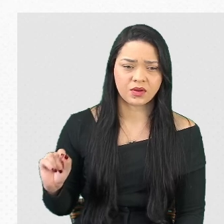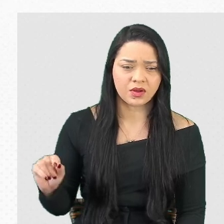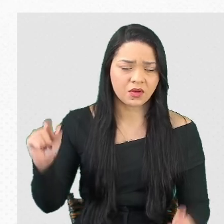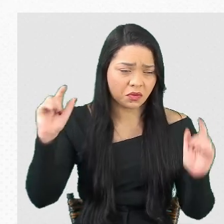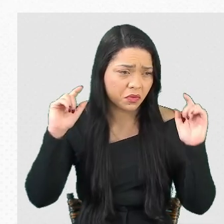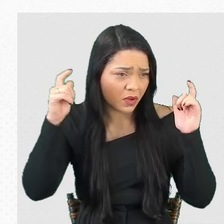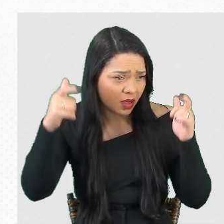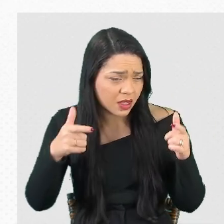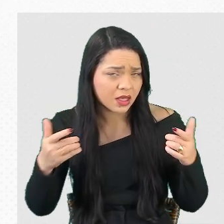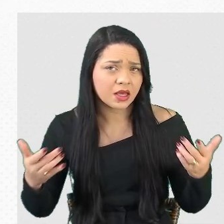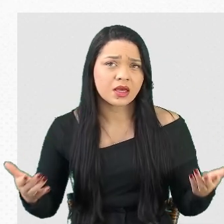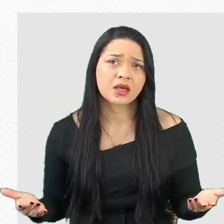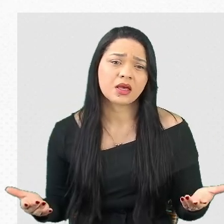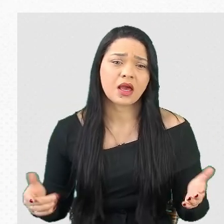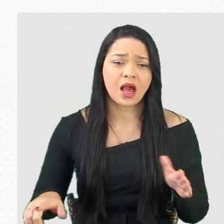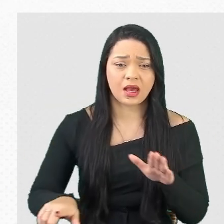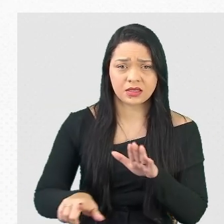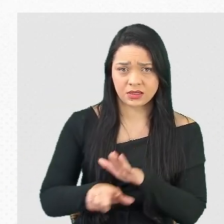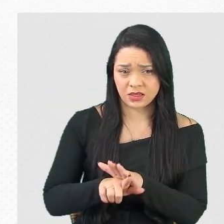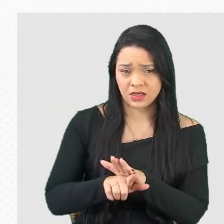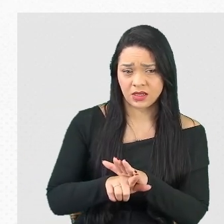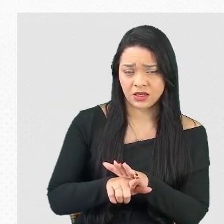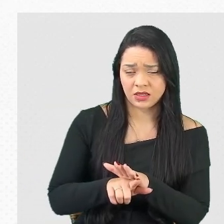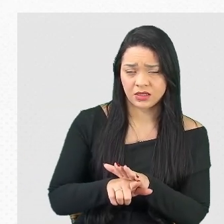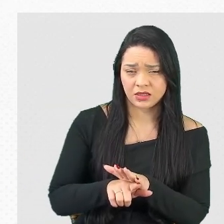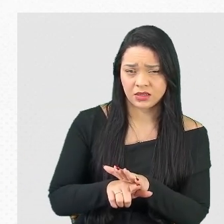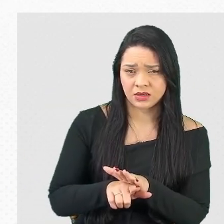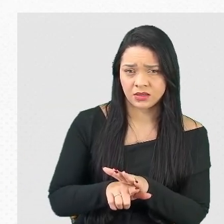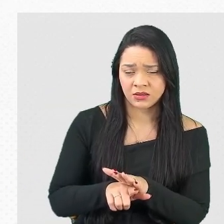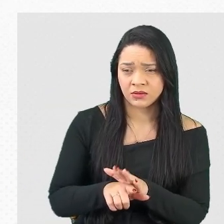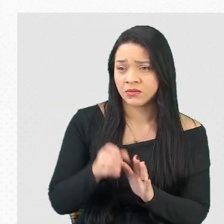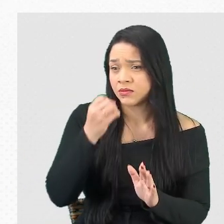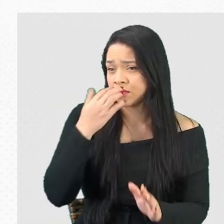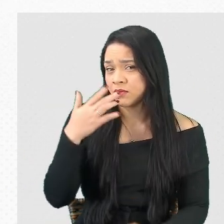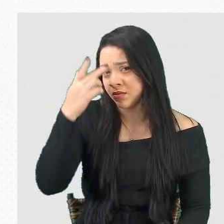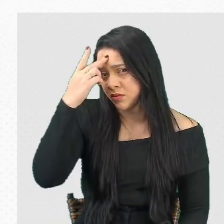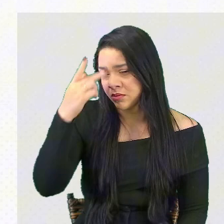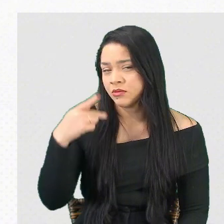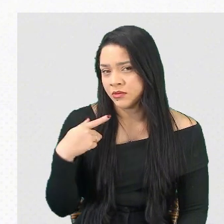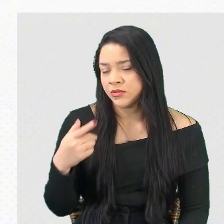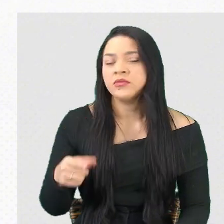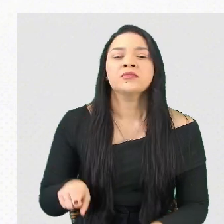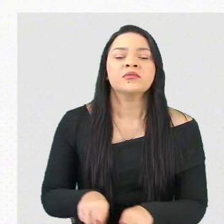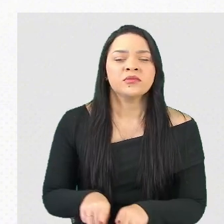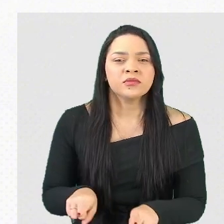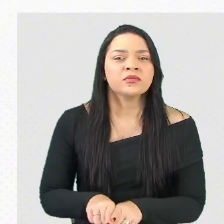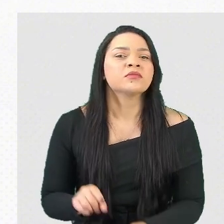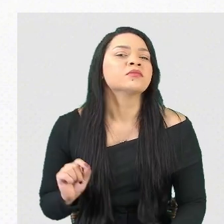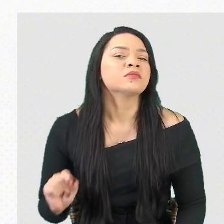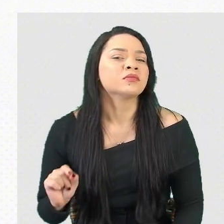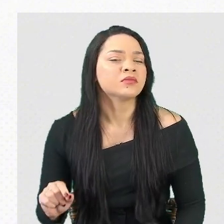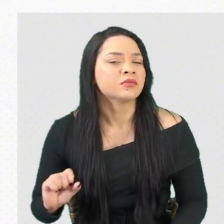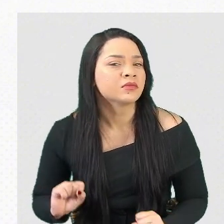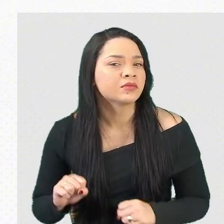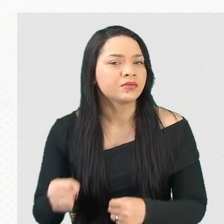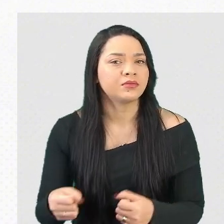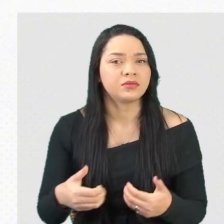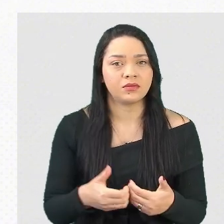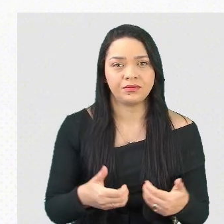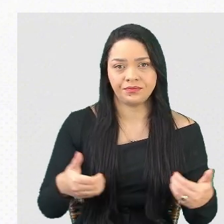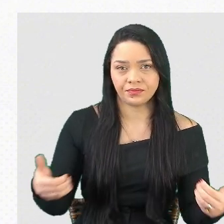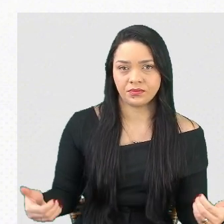que fizesse as leis sendo de benefício próprio, ele então defendia a separação